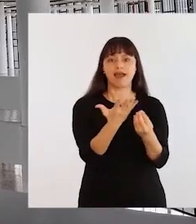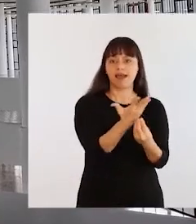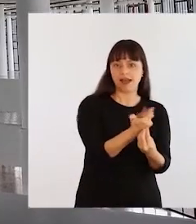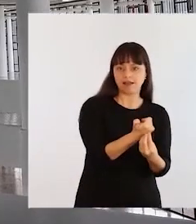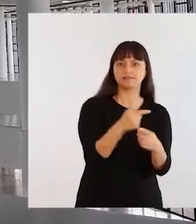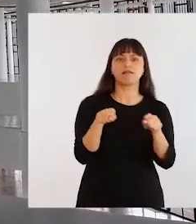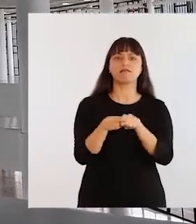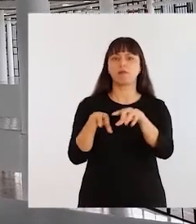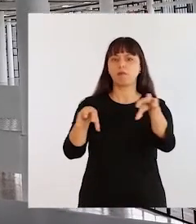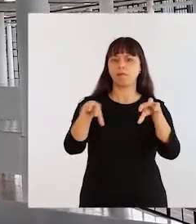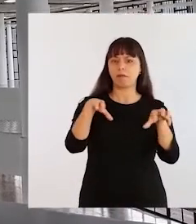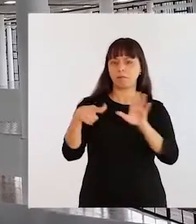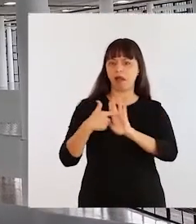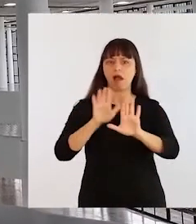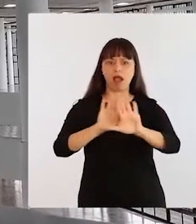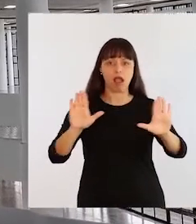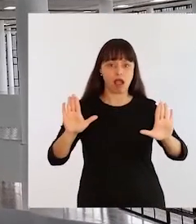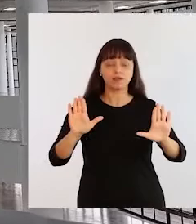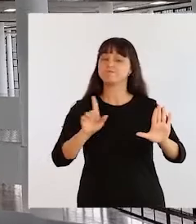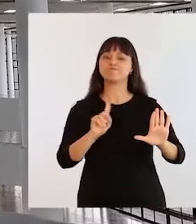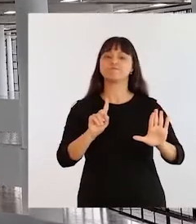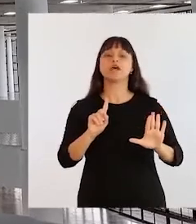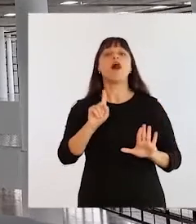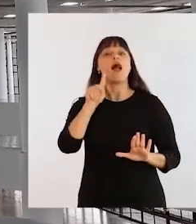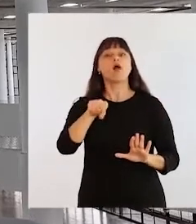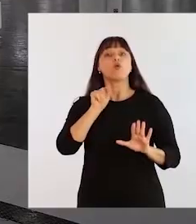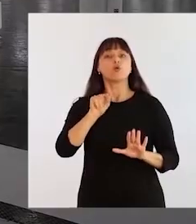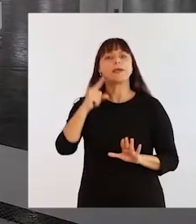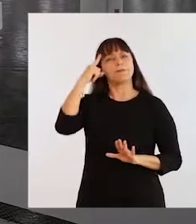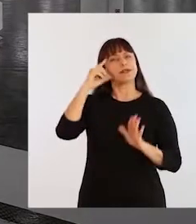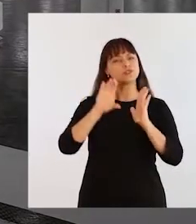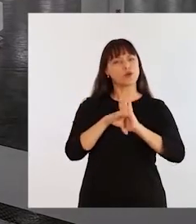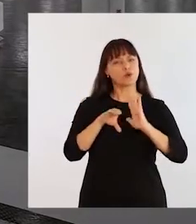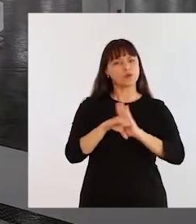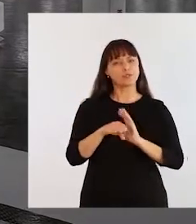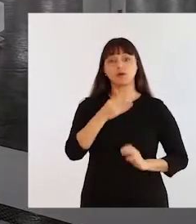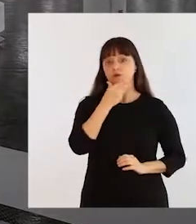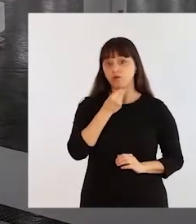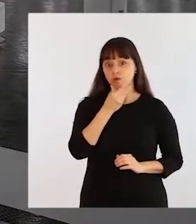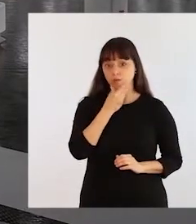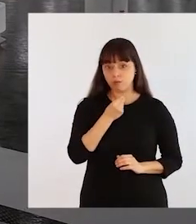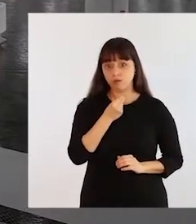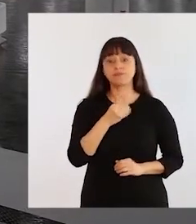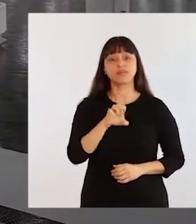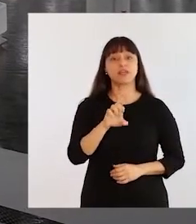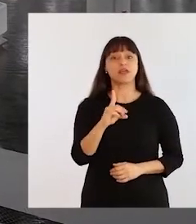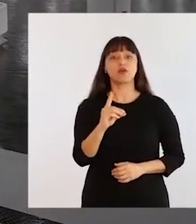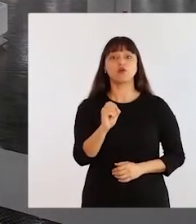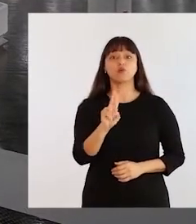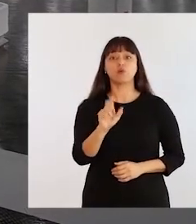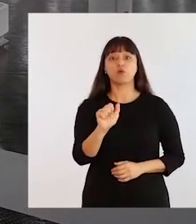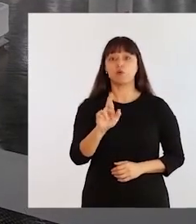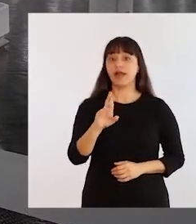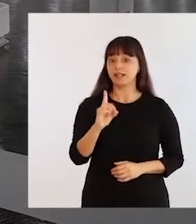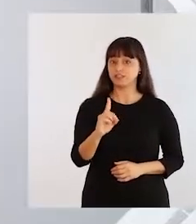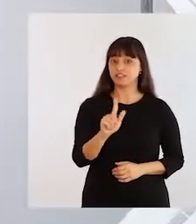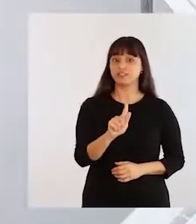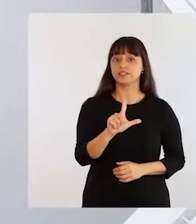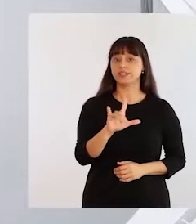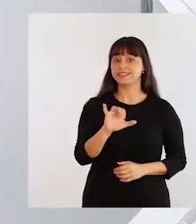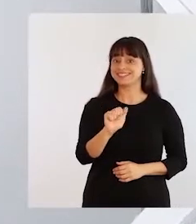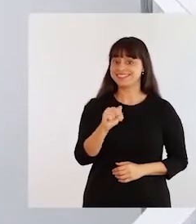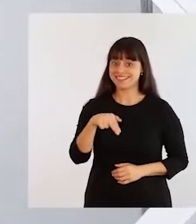baseada apenas na apresentação de artistas e obras e nos voltamos para o pensamento do poeta e ensaísta Martini Cano e